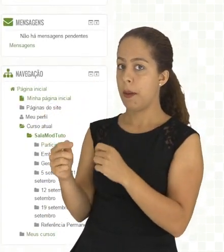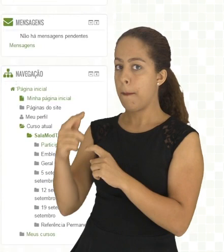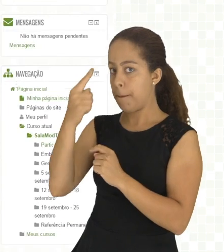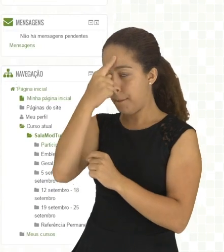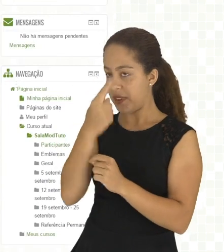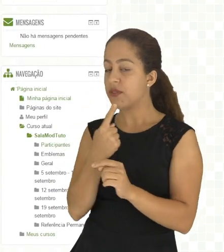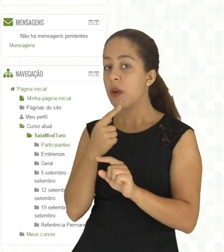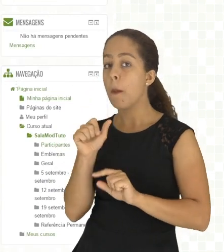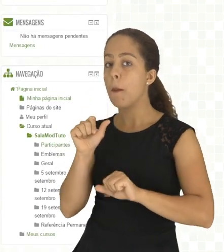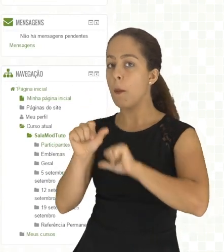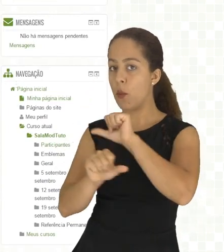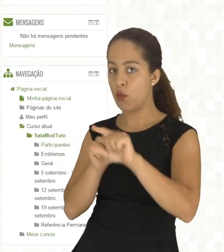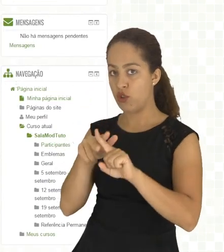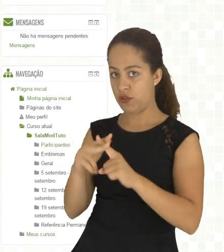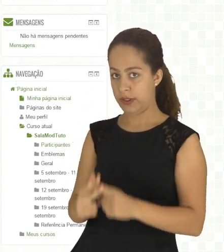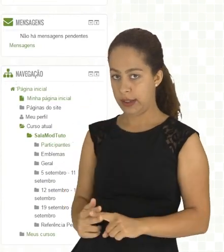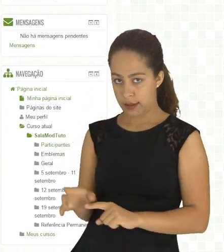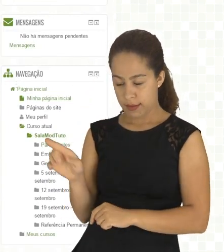perfil